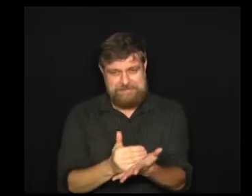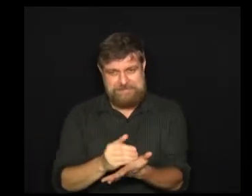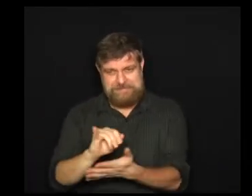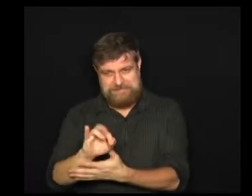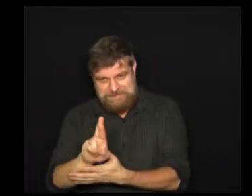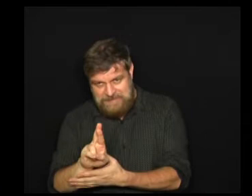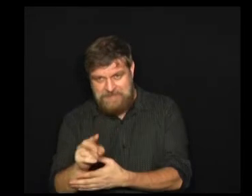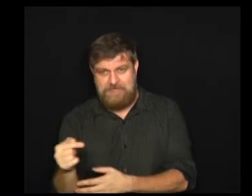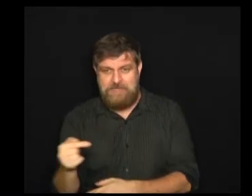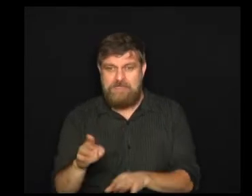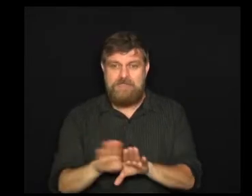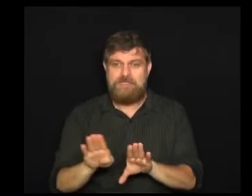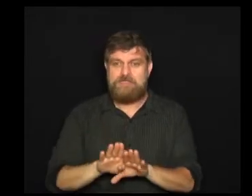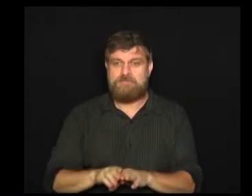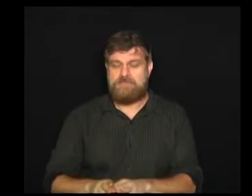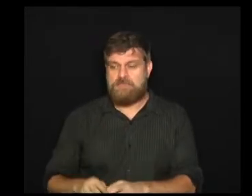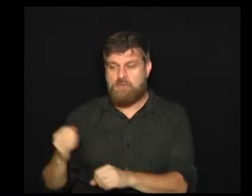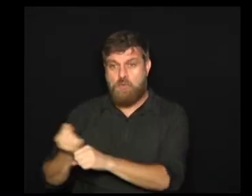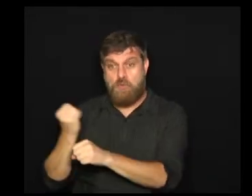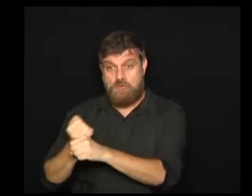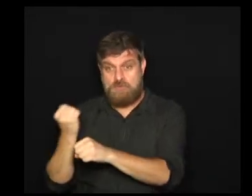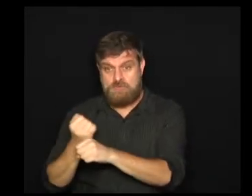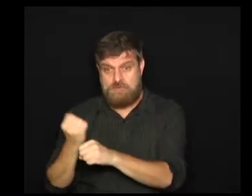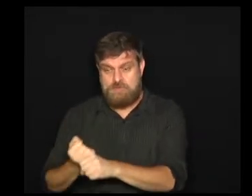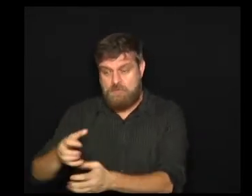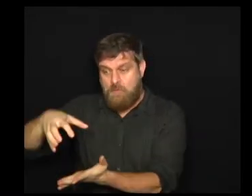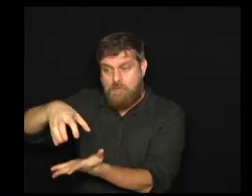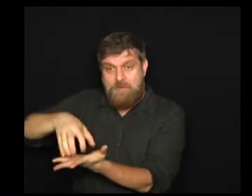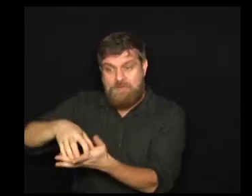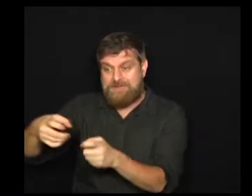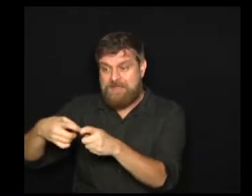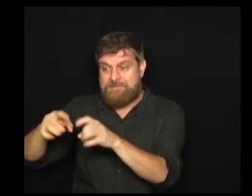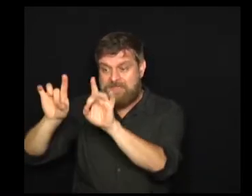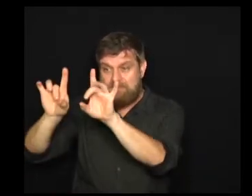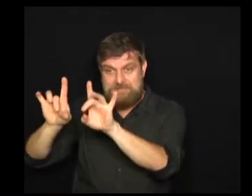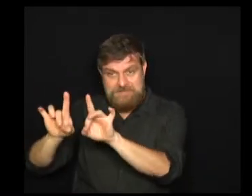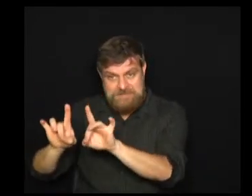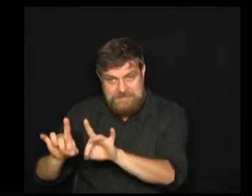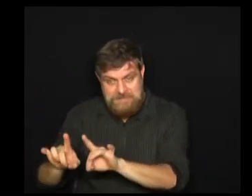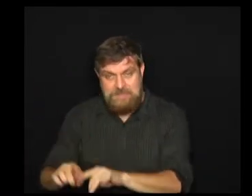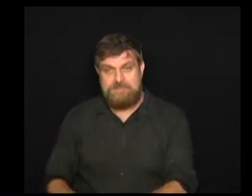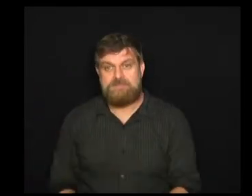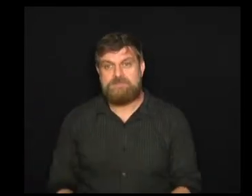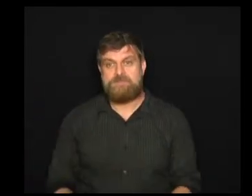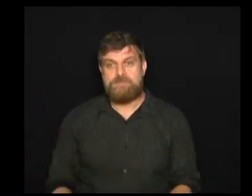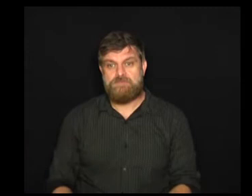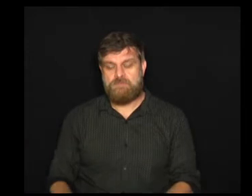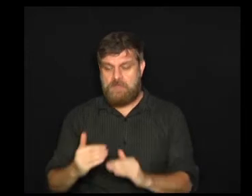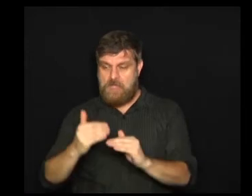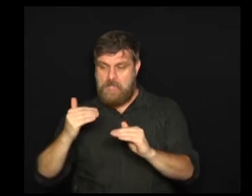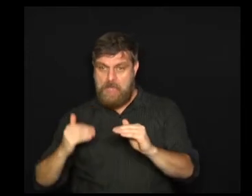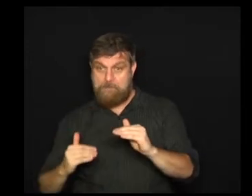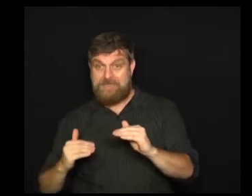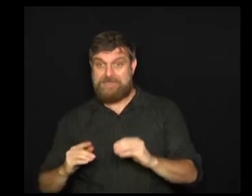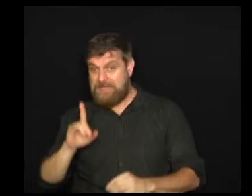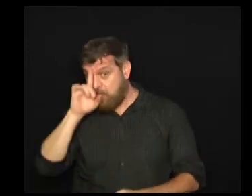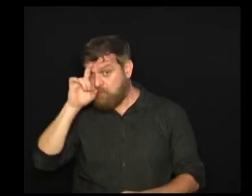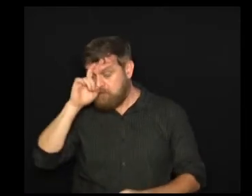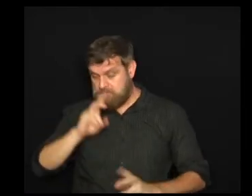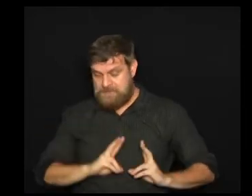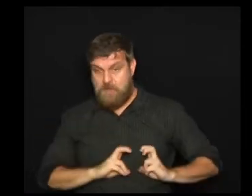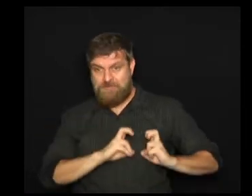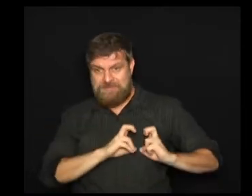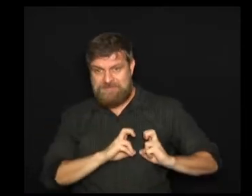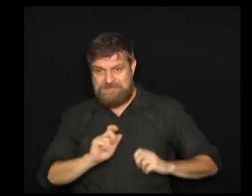para frente ali o AME, que está sendo feito um ambulatório de especialidades, né? E um pouquinho para baixo o Hospital do Amor. Então nós temos ali